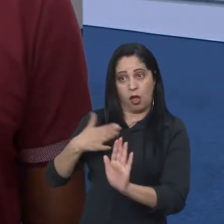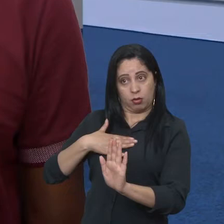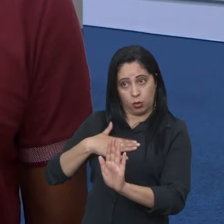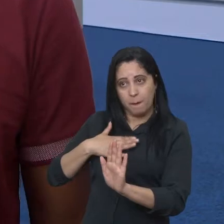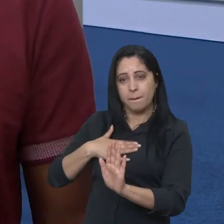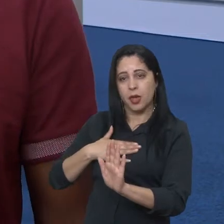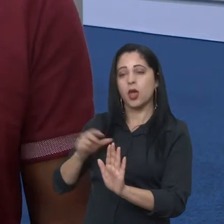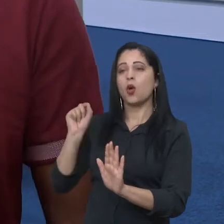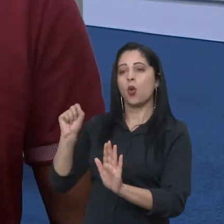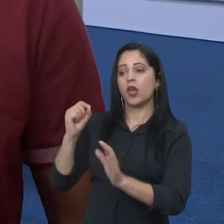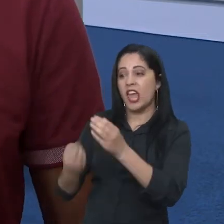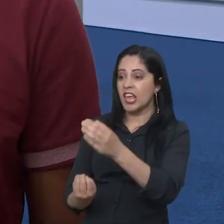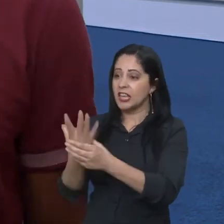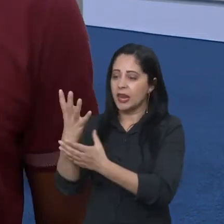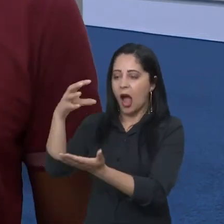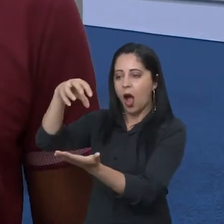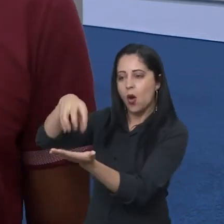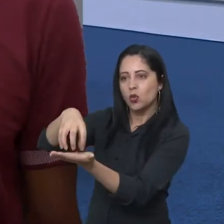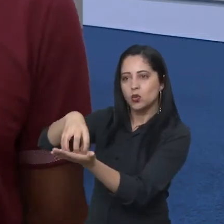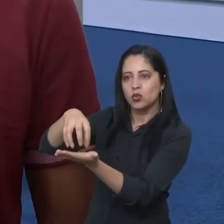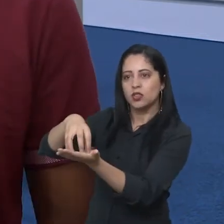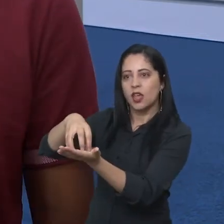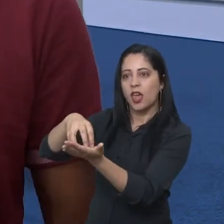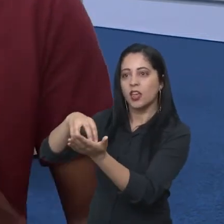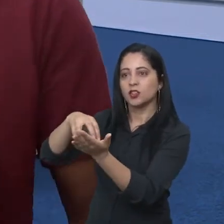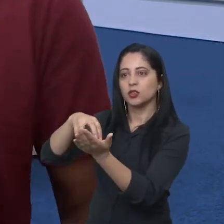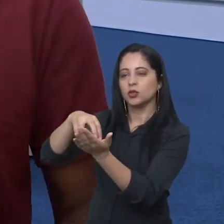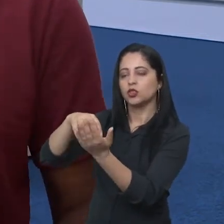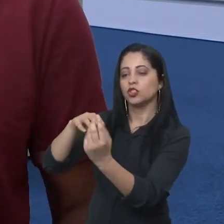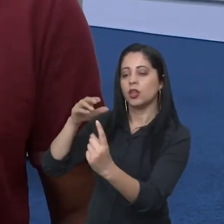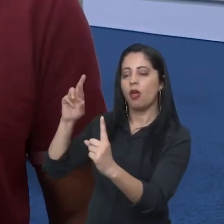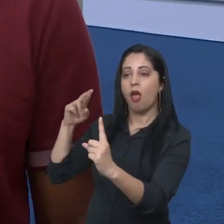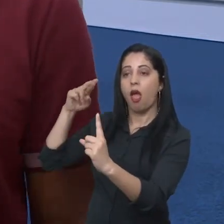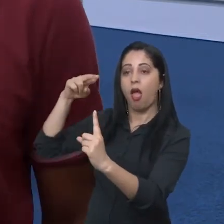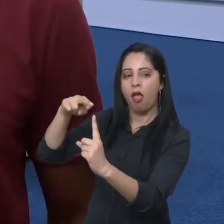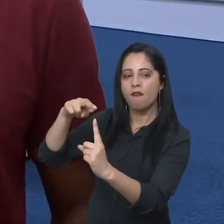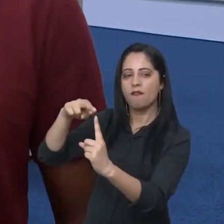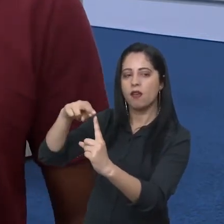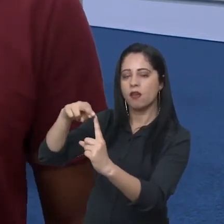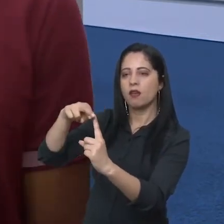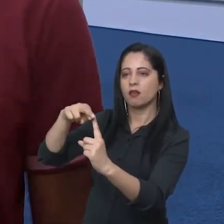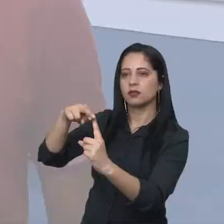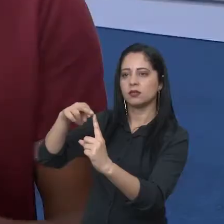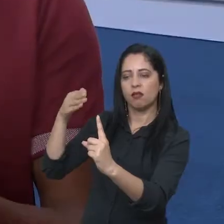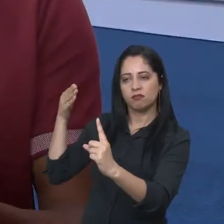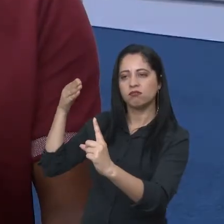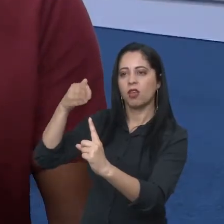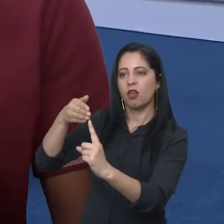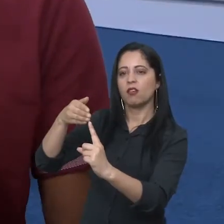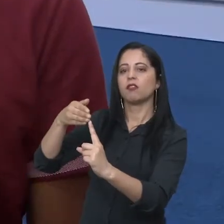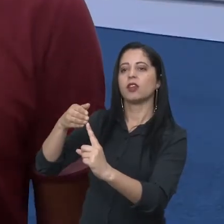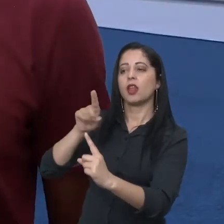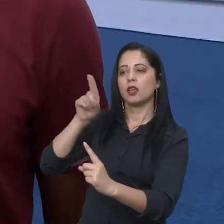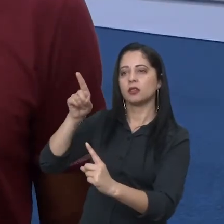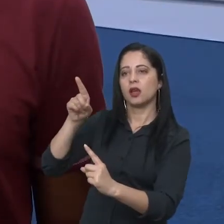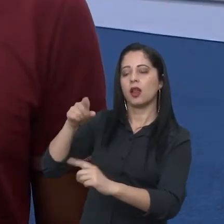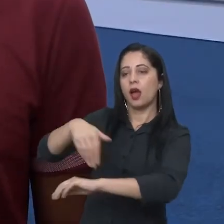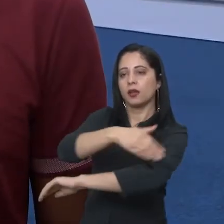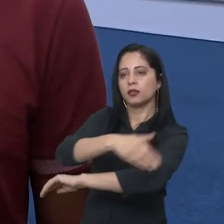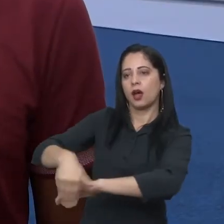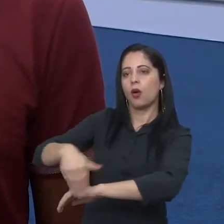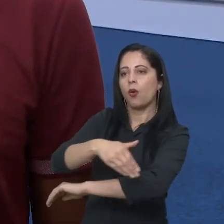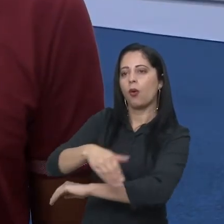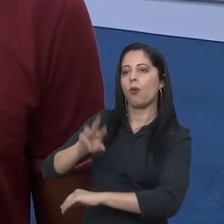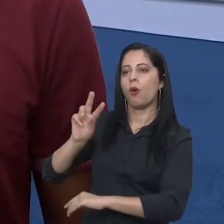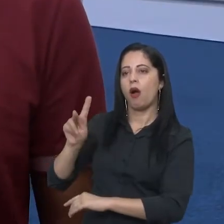de lei, que é o Centro de Referência da Cultura Negra, mas não é só para o negro, são para todos. Fica na Rua